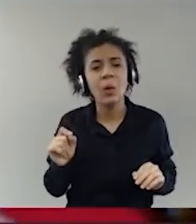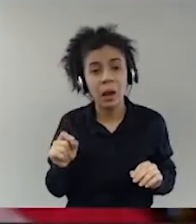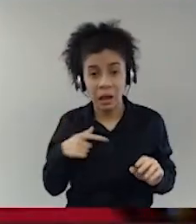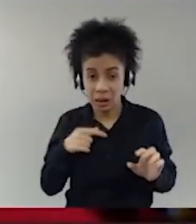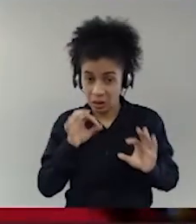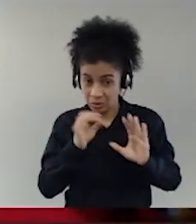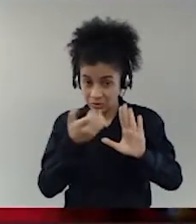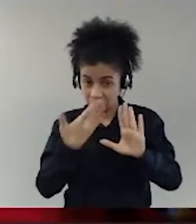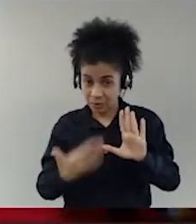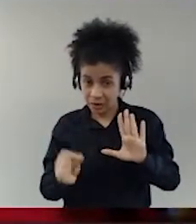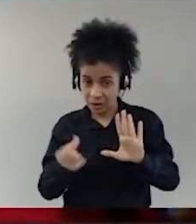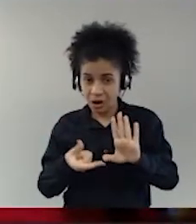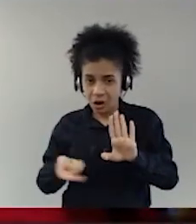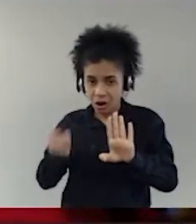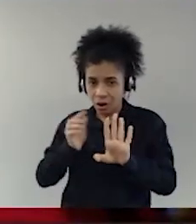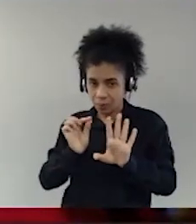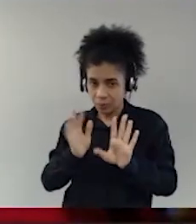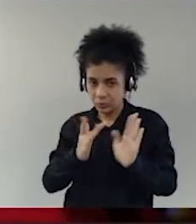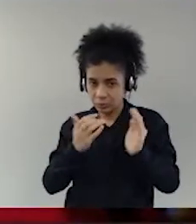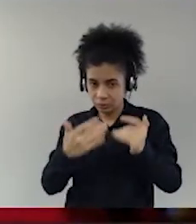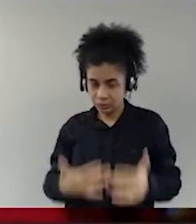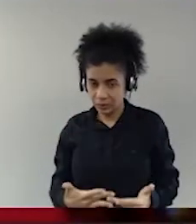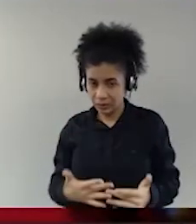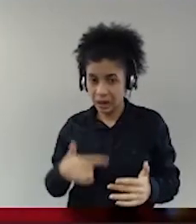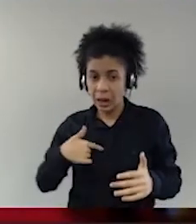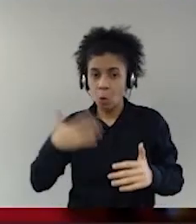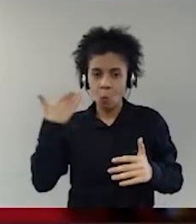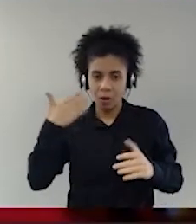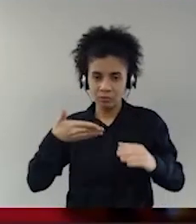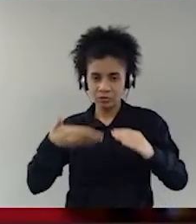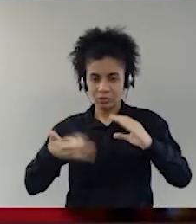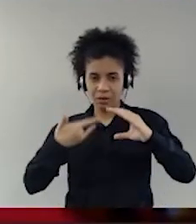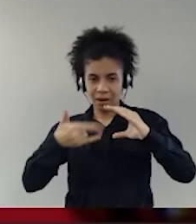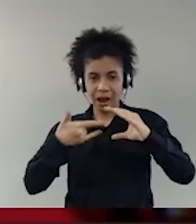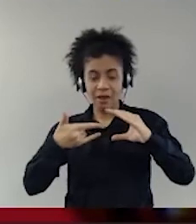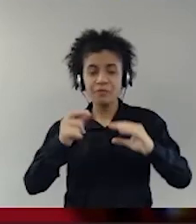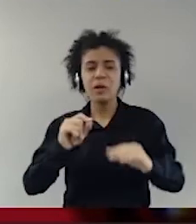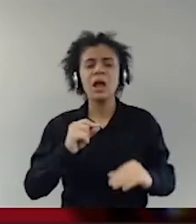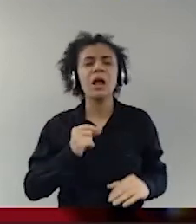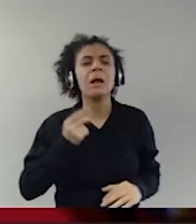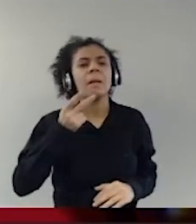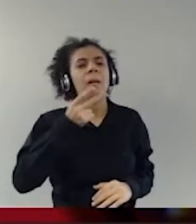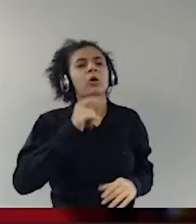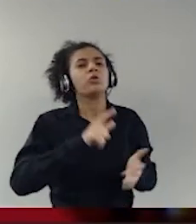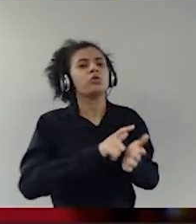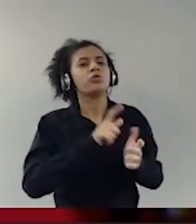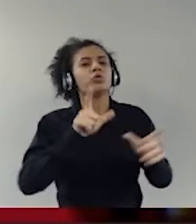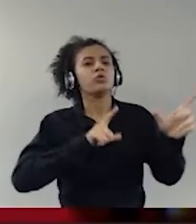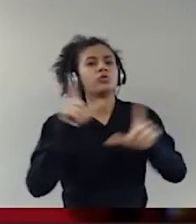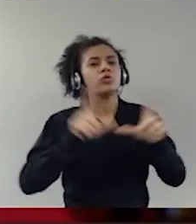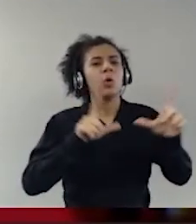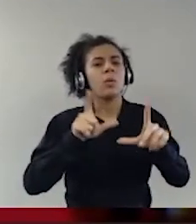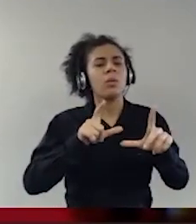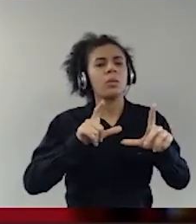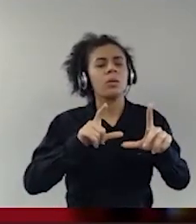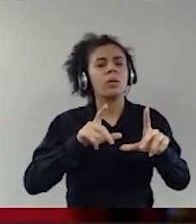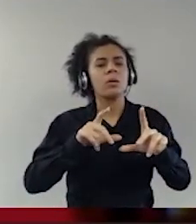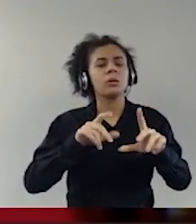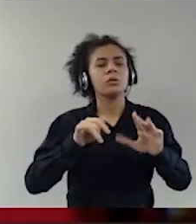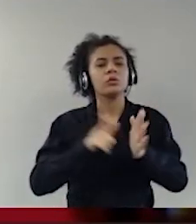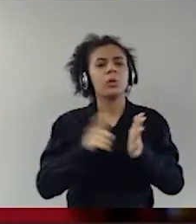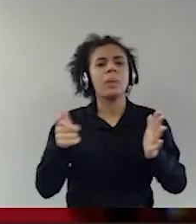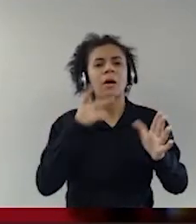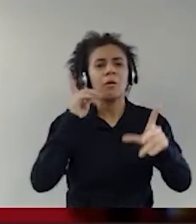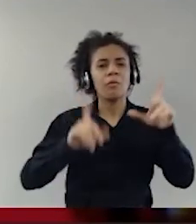pouquinho antes de nós entrarmos aqui nessa nossa live, eu ouvia um jornal aqui a partir de